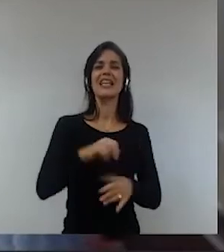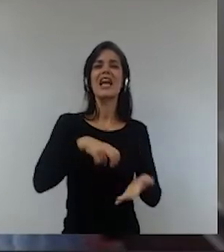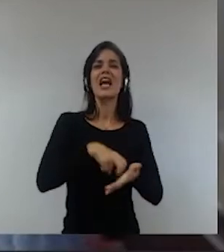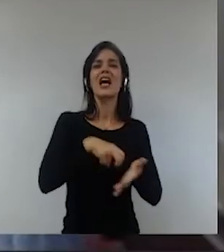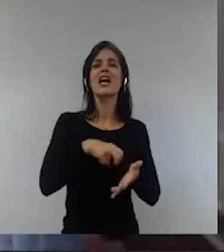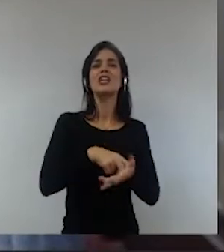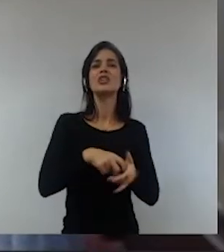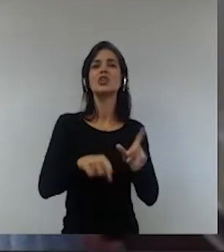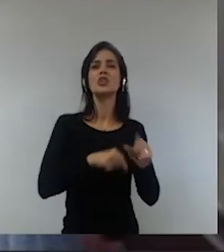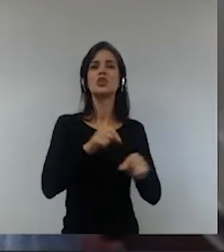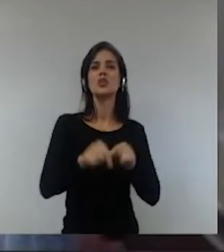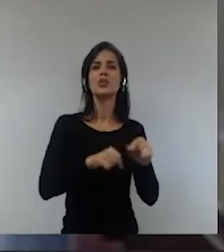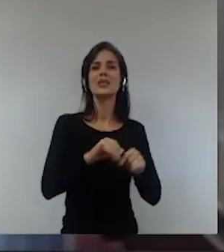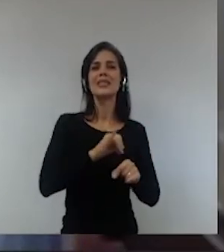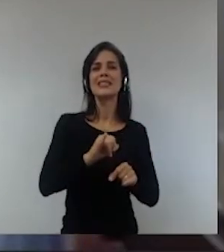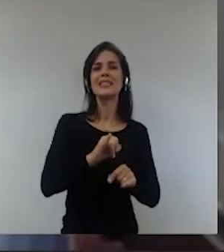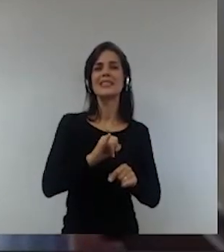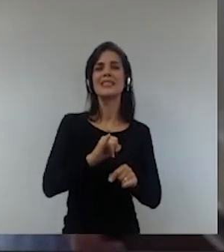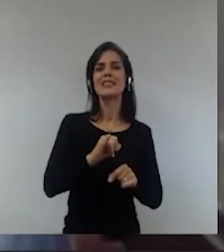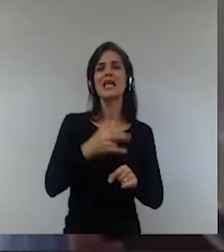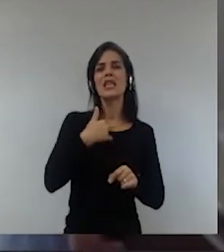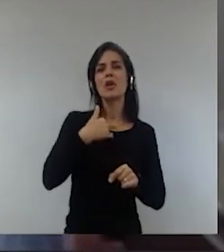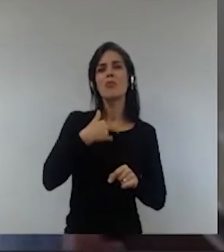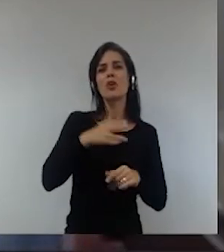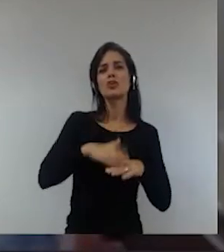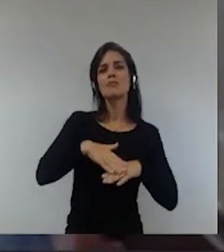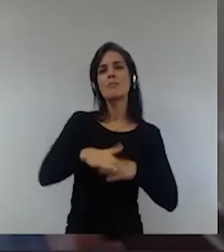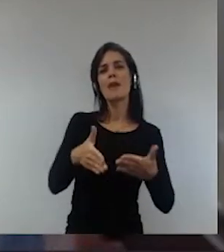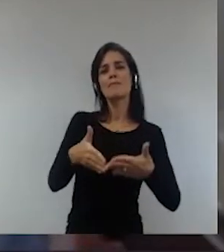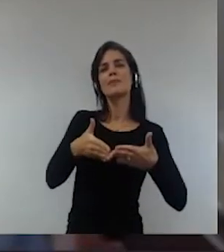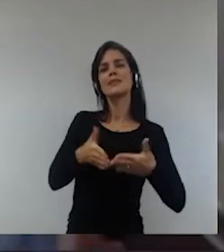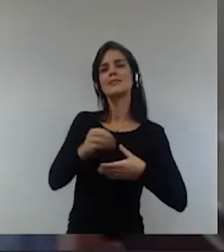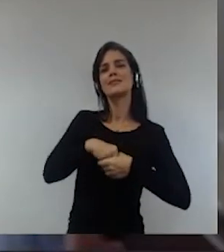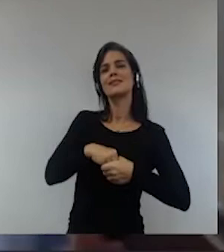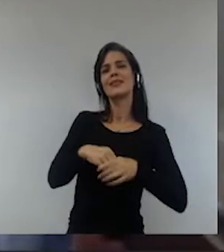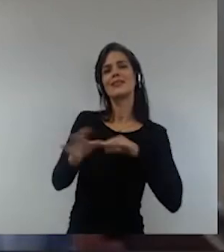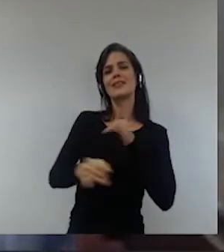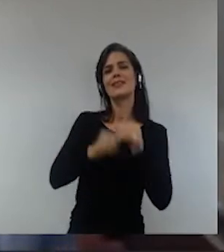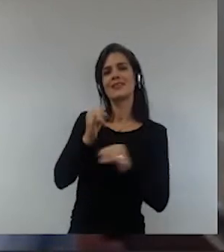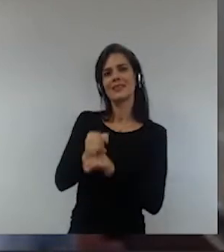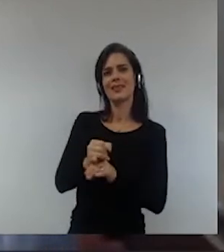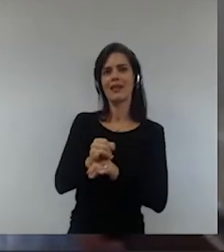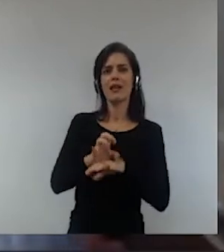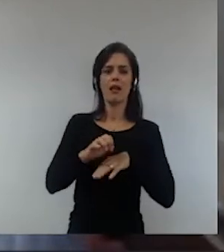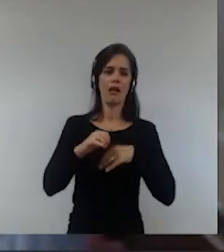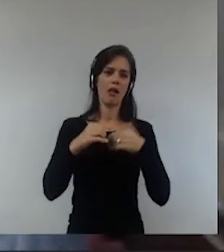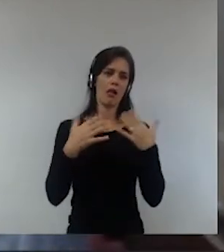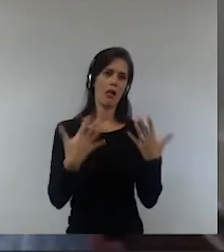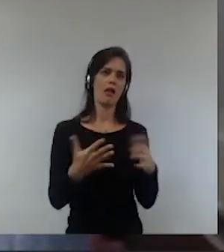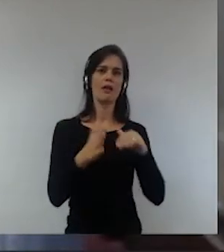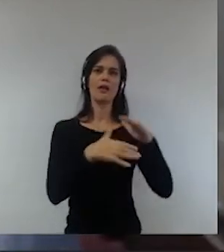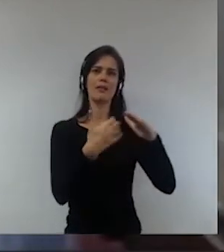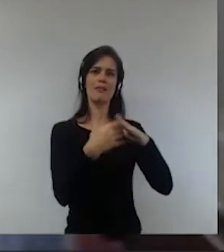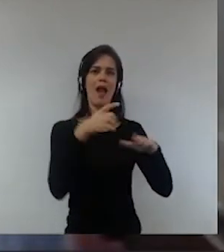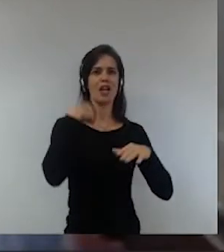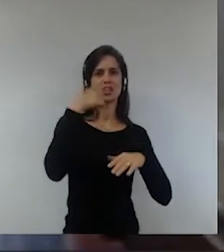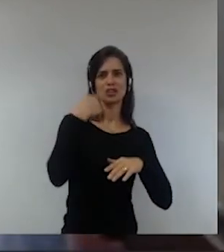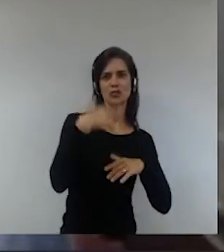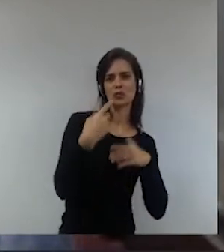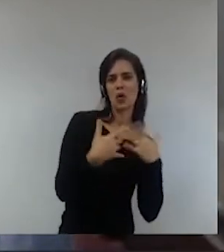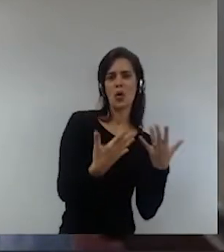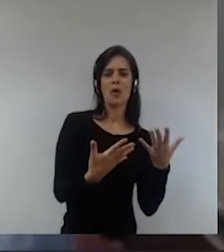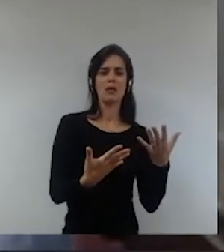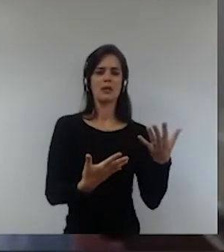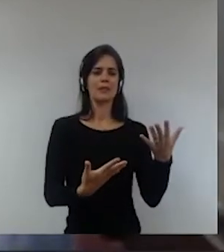poderem mais peticionar nos autos eletrônicos. É claro que isso gerou um enorme movimento da parte de advogados